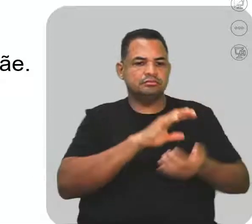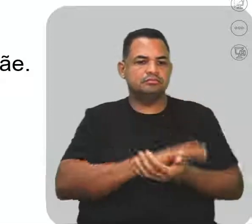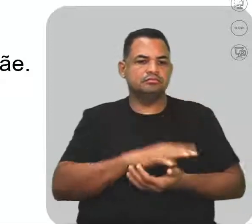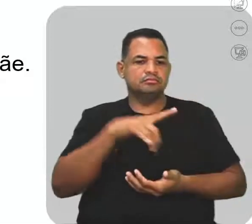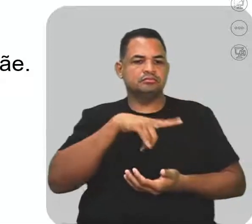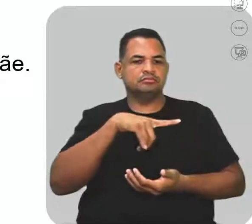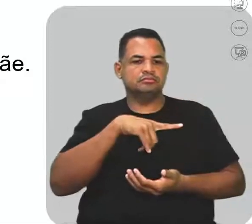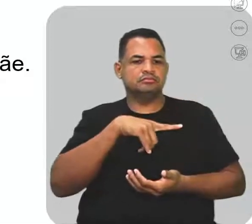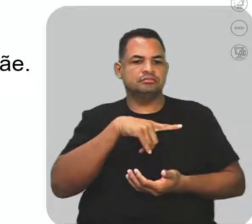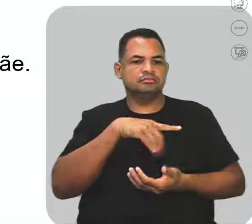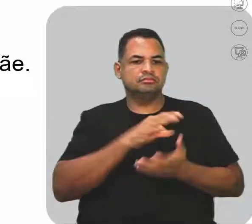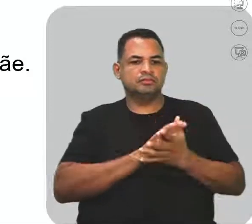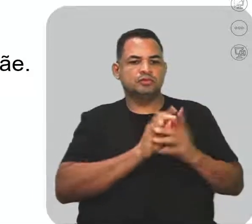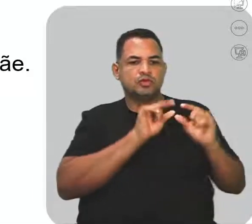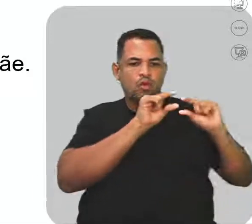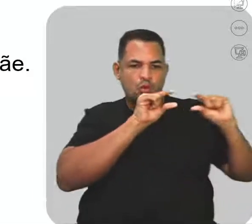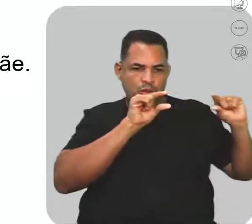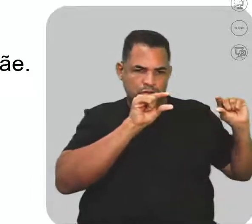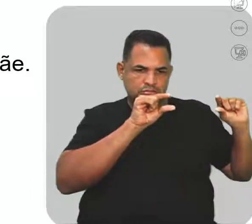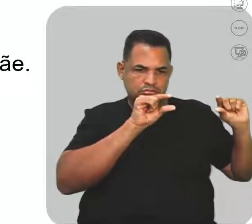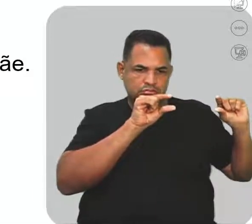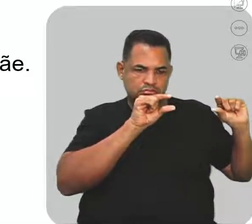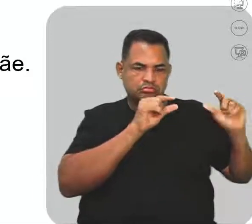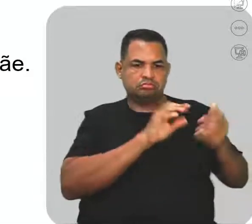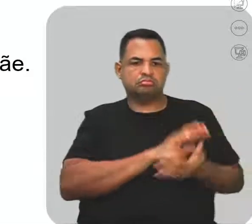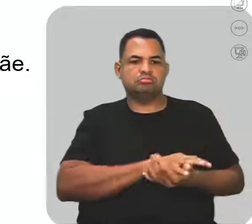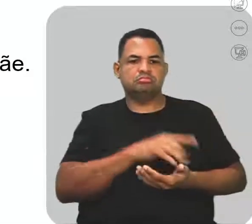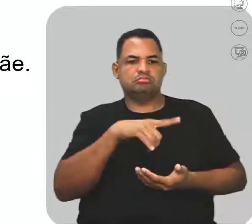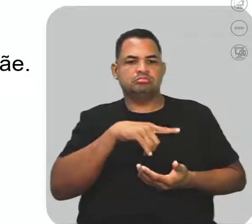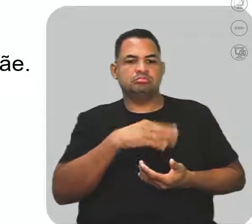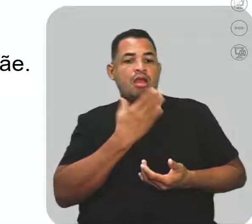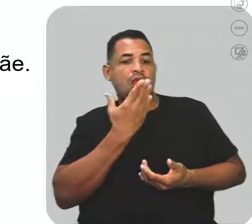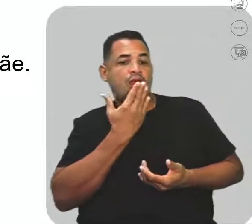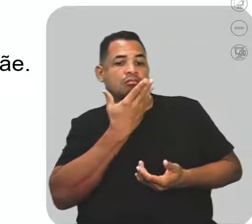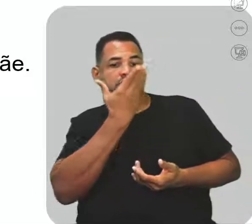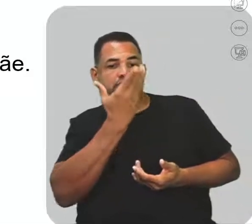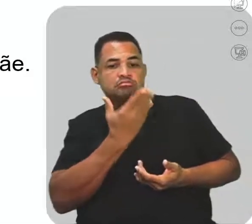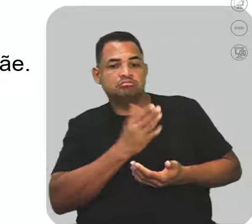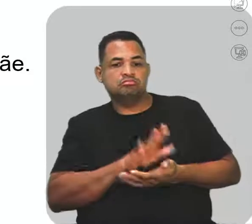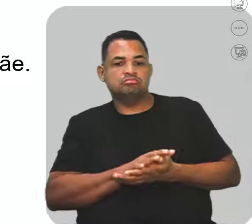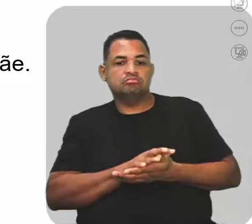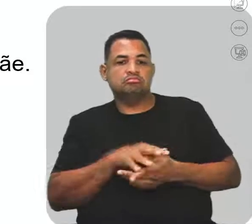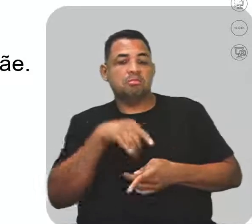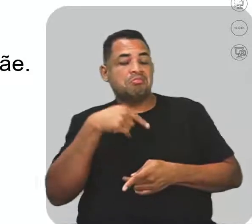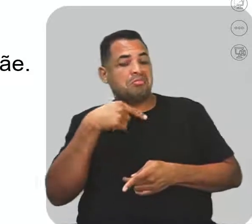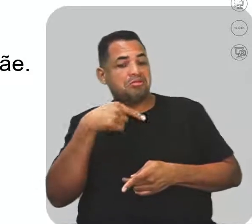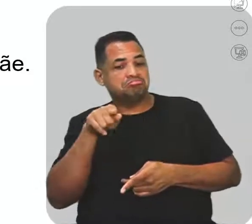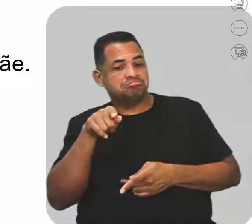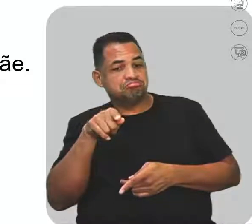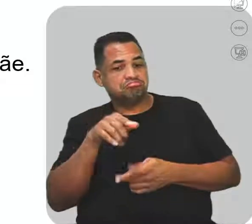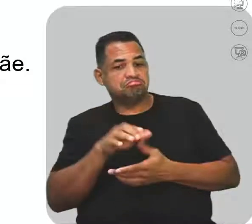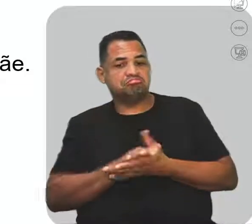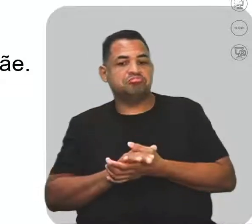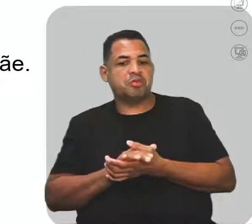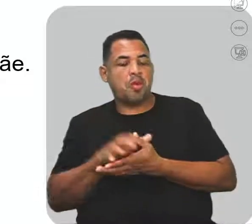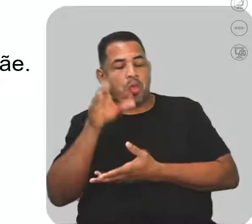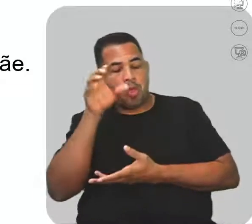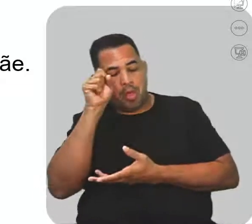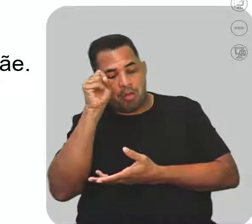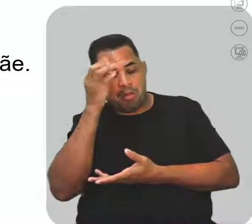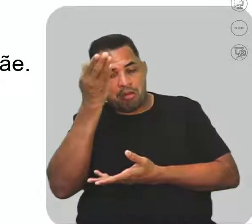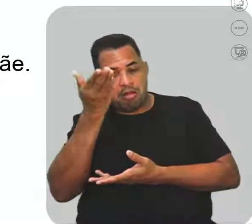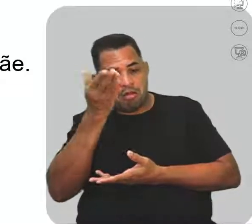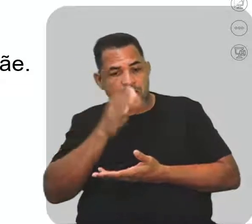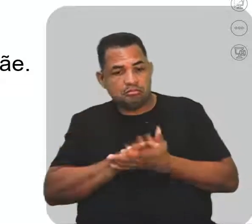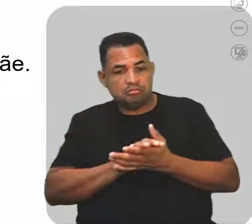tenho uma oração, cheguei, jantei, outra oração, e fui dormir, terceira oração. Então,